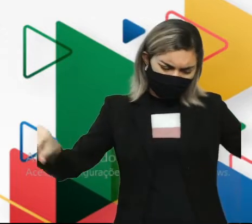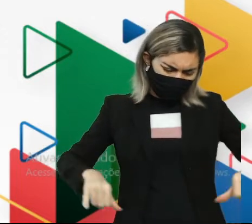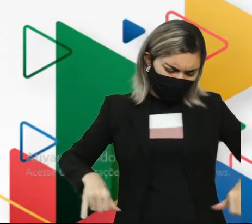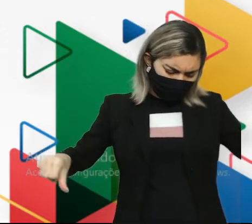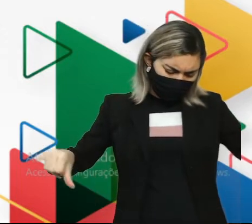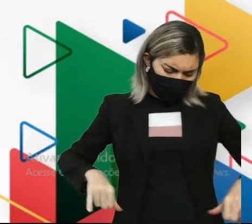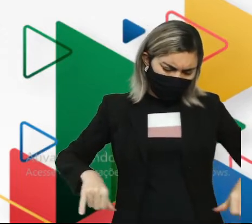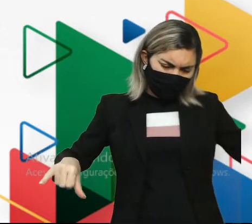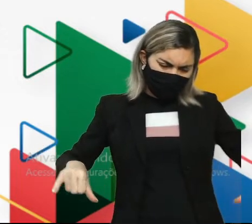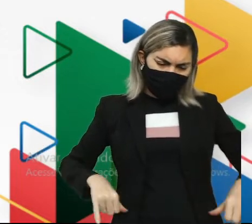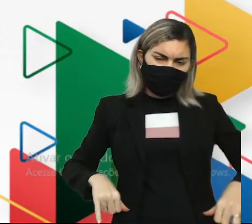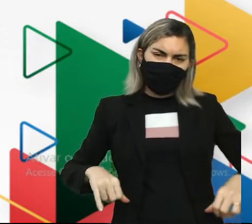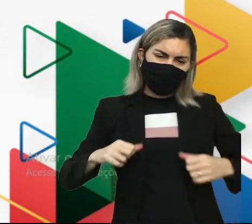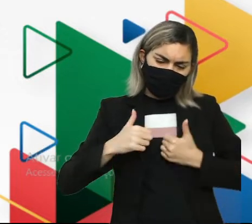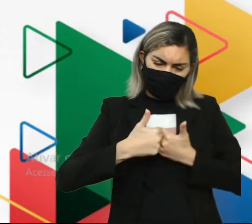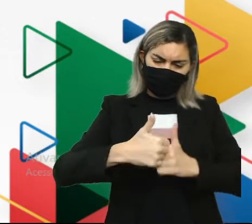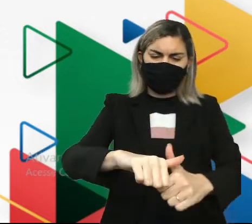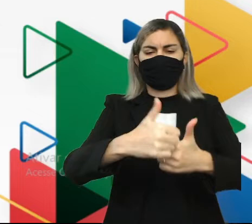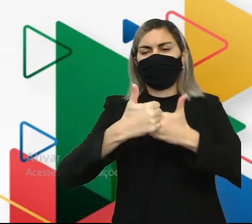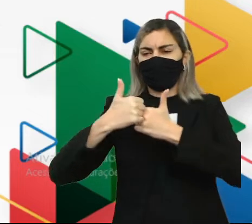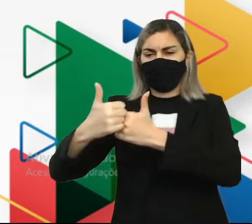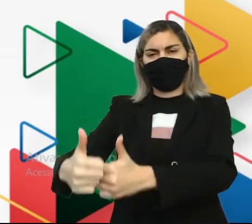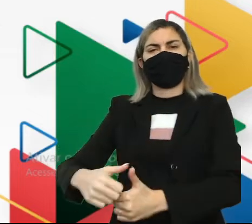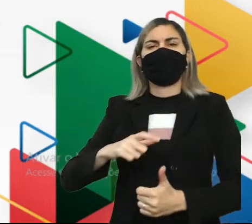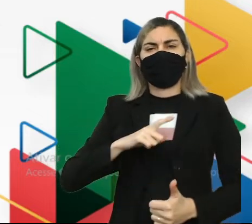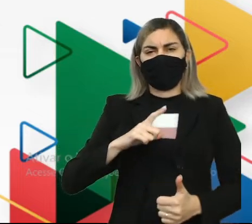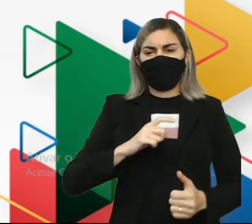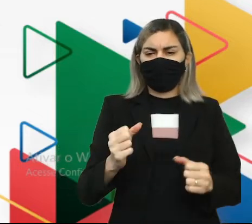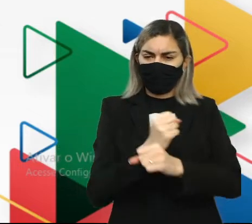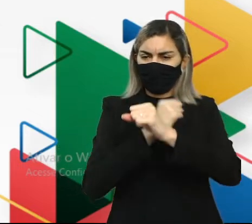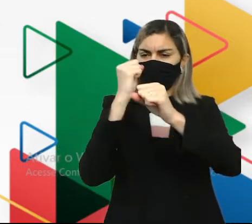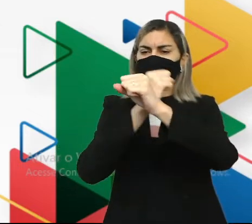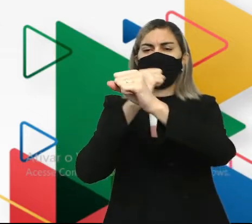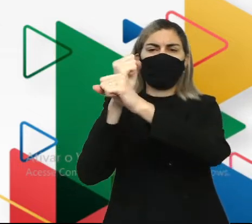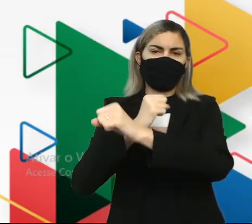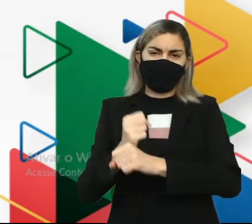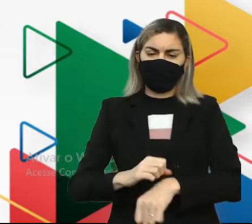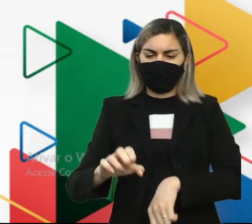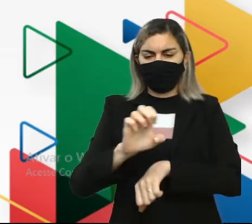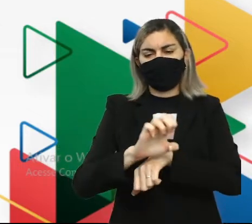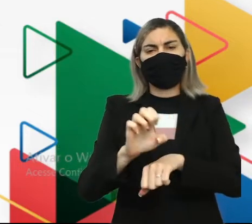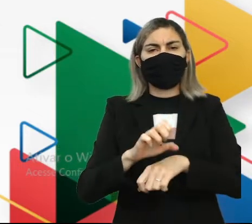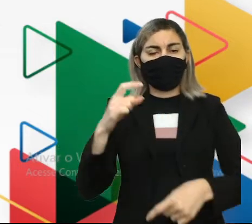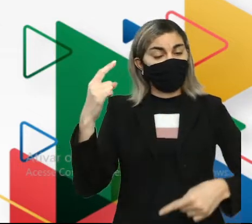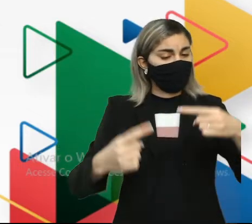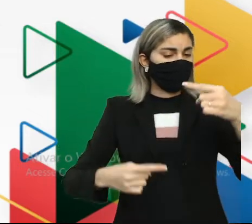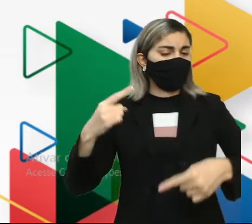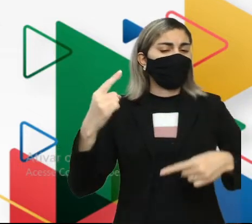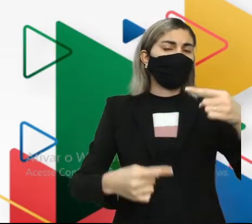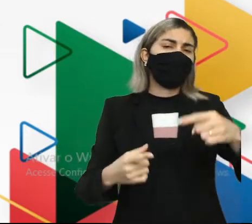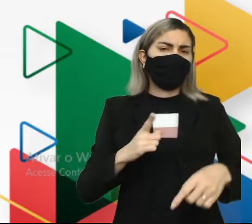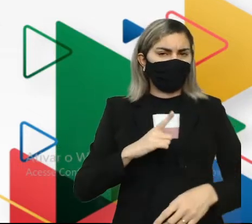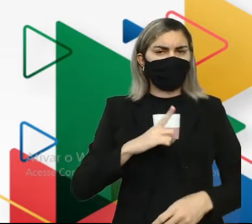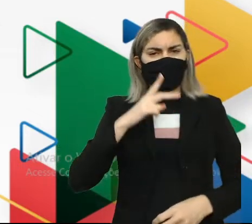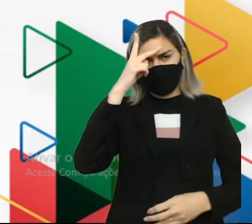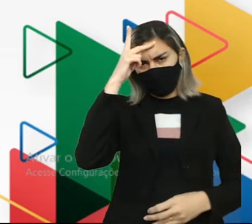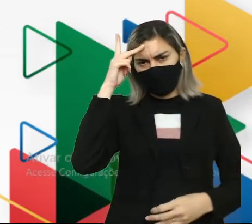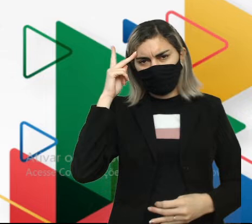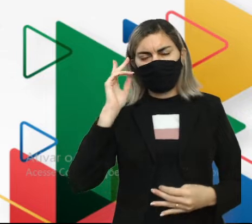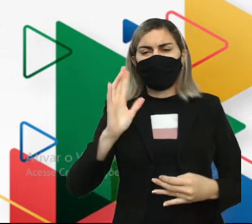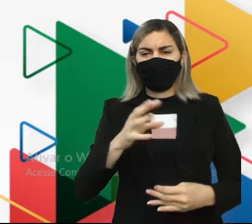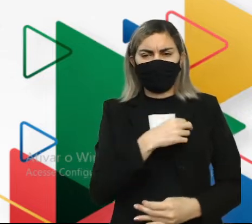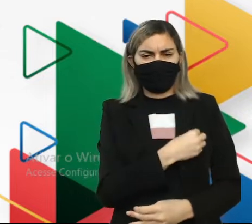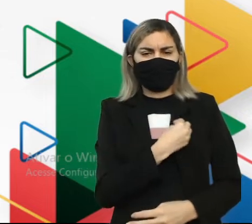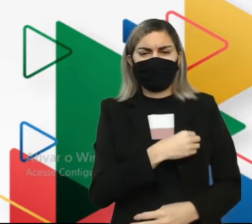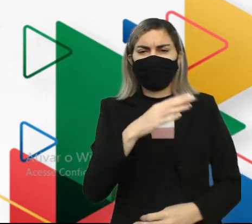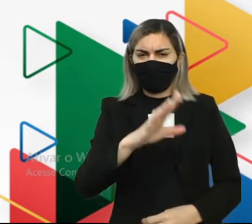tantas dispersões, perseguições, haverá a onda de construir esse Estado, e aí é onde rola um conflito, porque existem pessoas ocupando esse